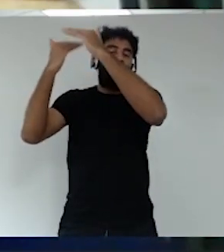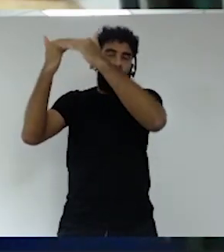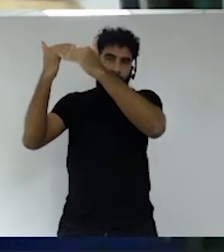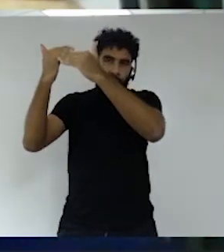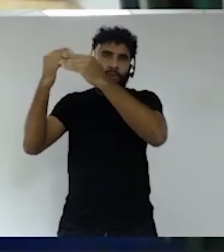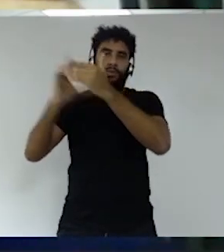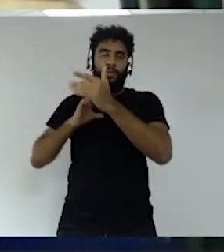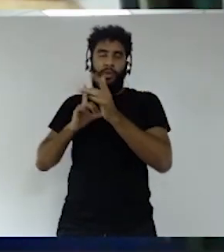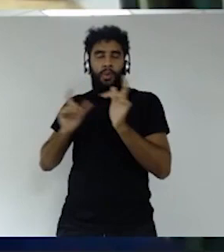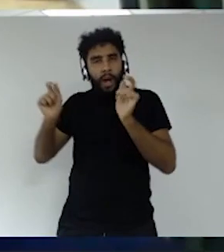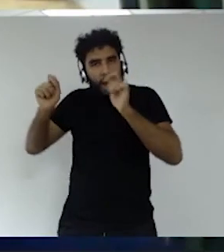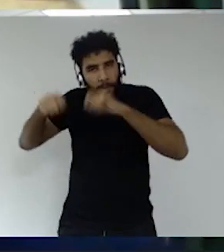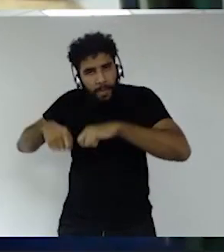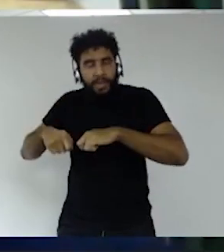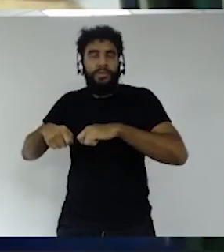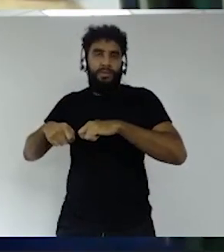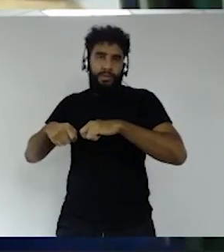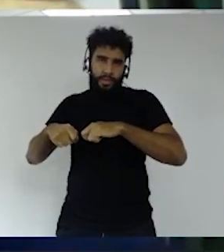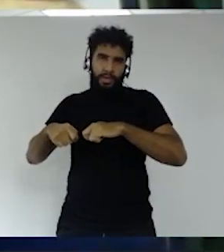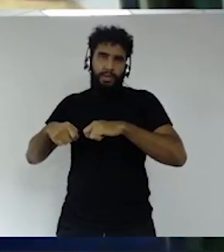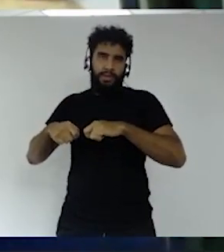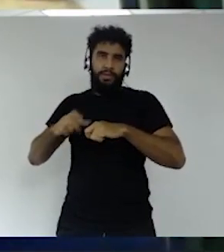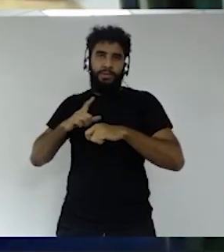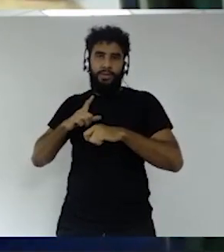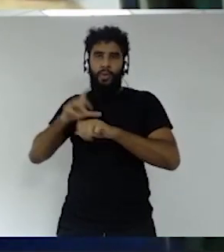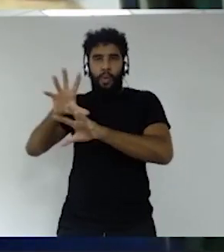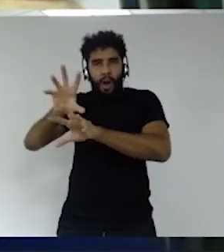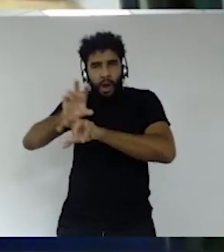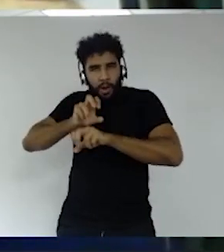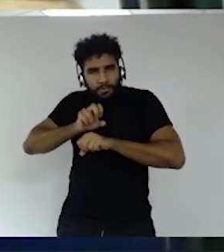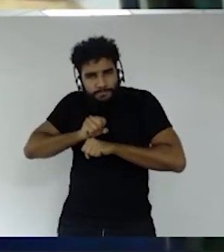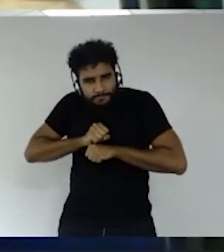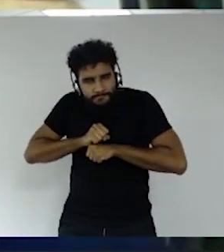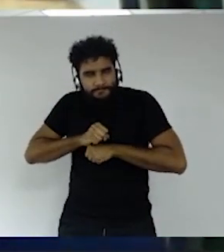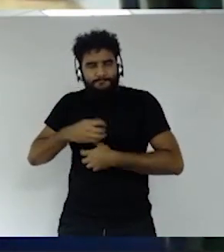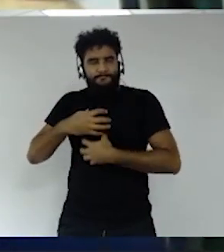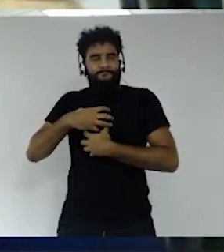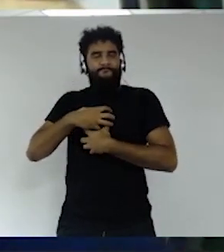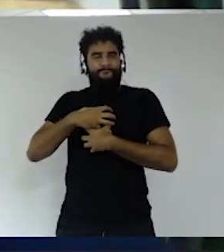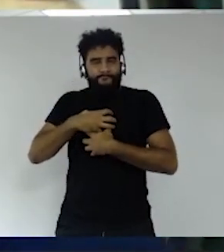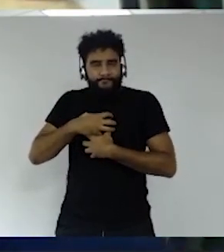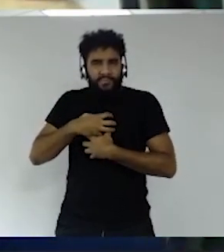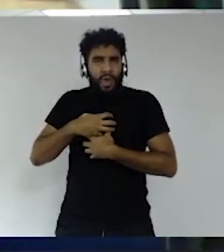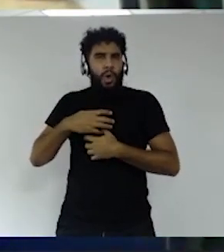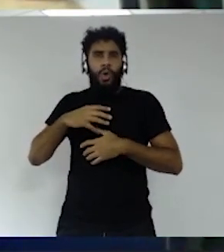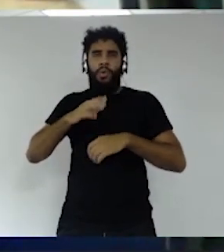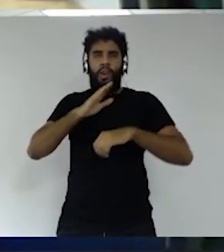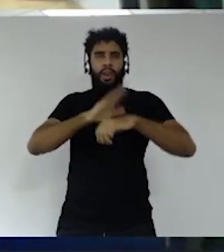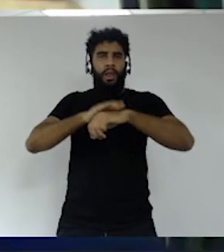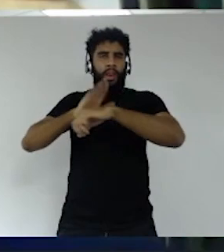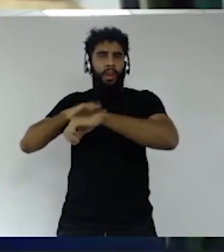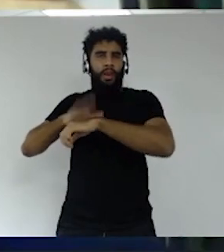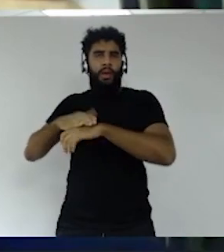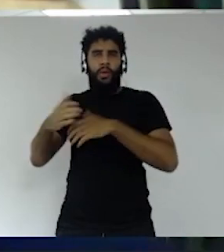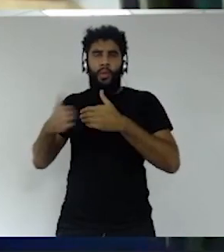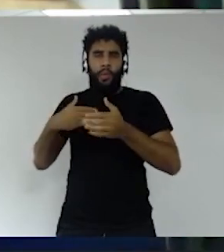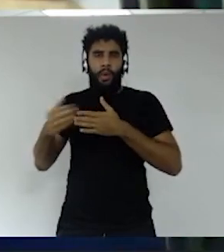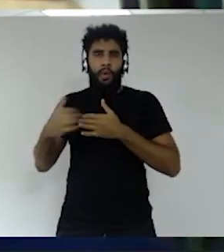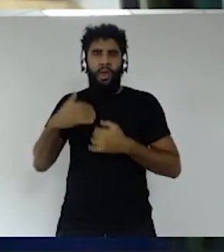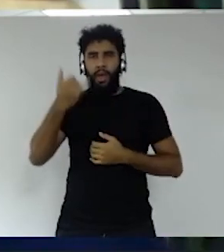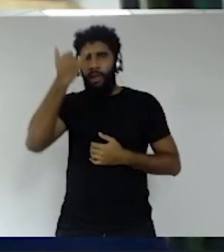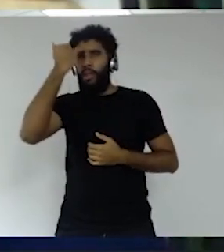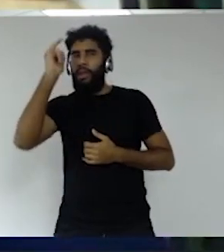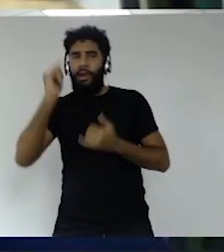na capacidade de uma acolhida, de atitude de acolhimento em qualquer momento, independentemente das ideias